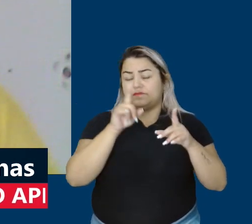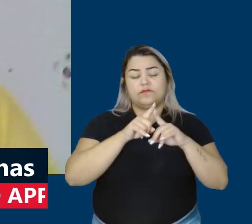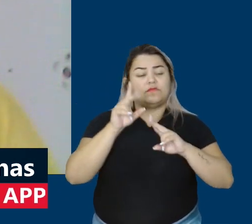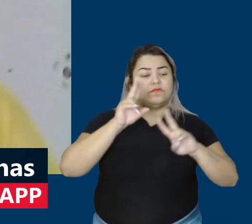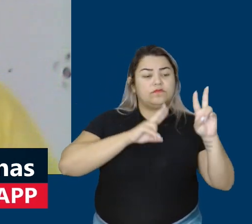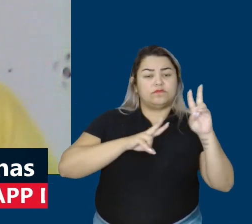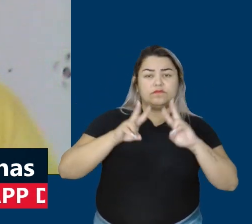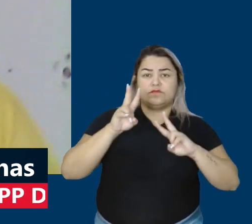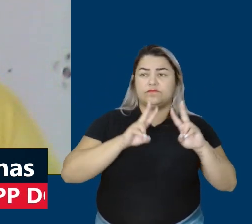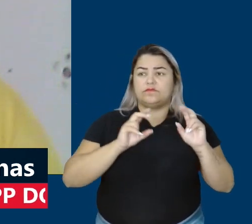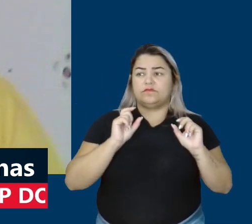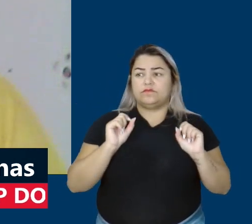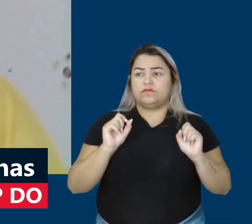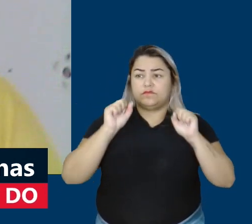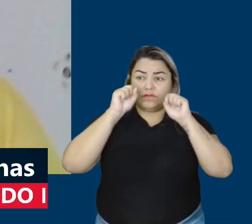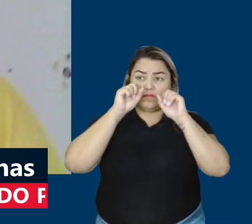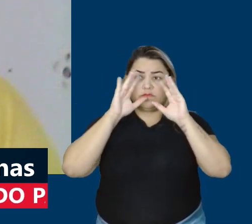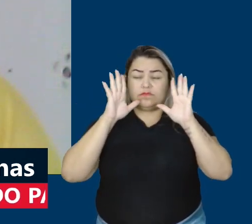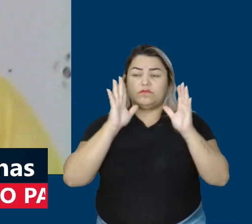foi bastante